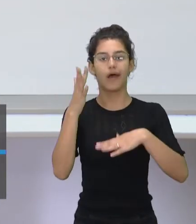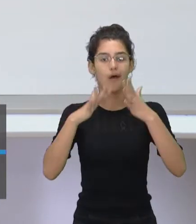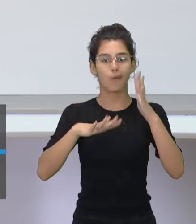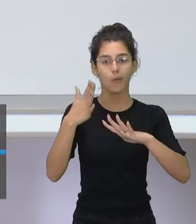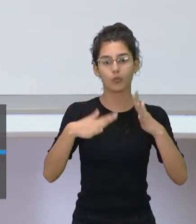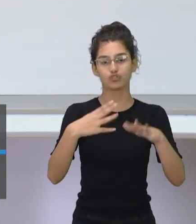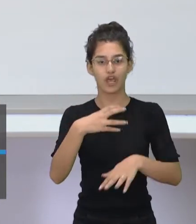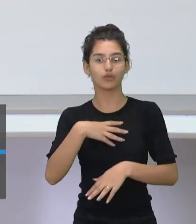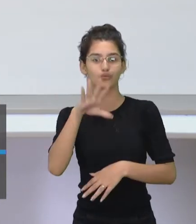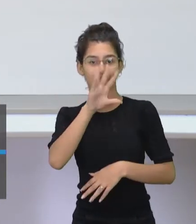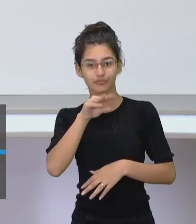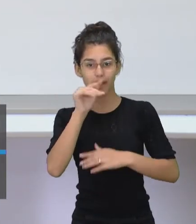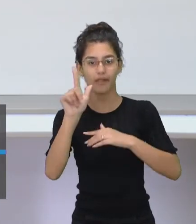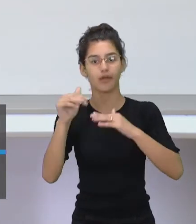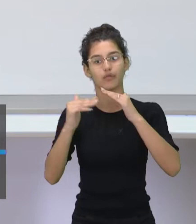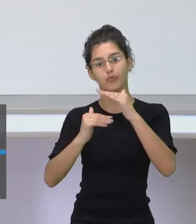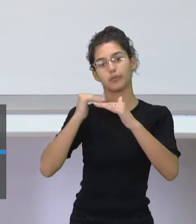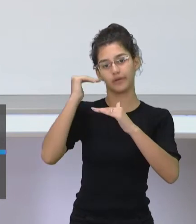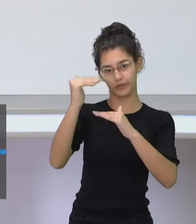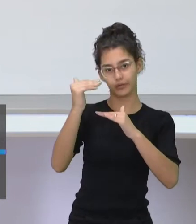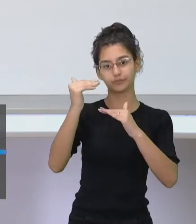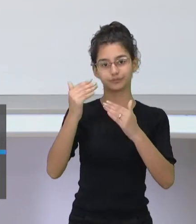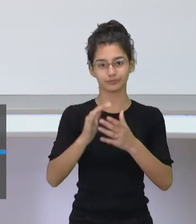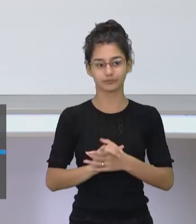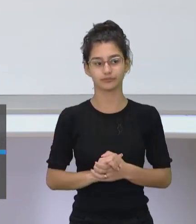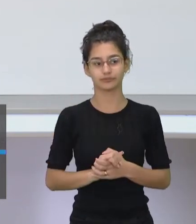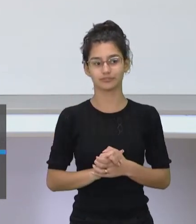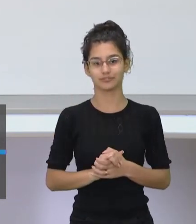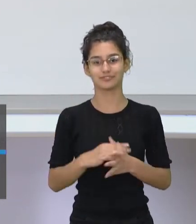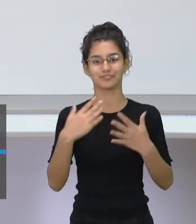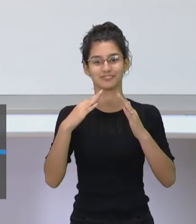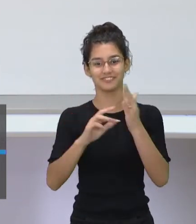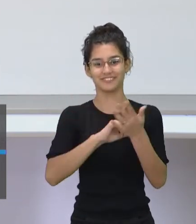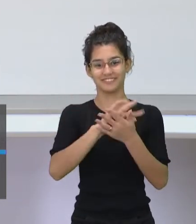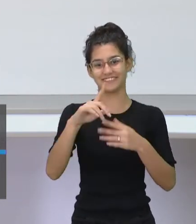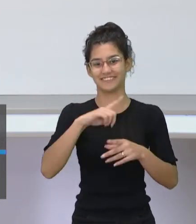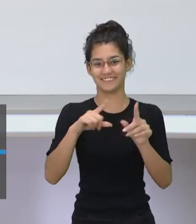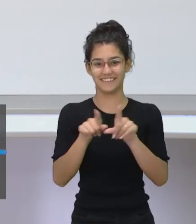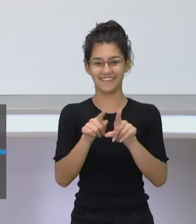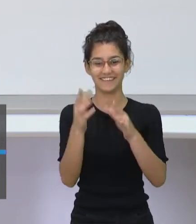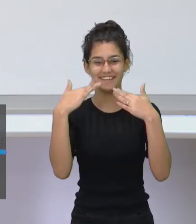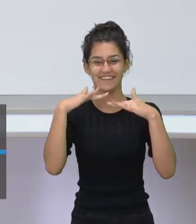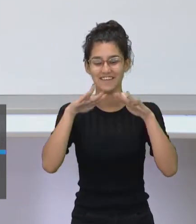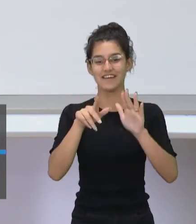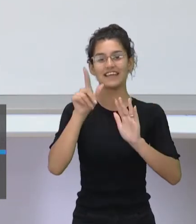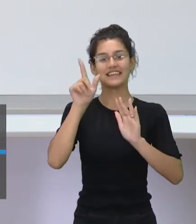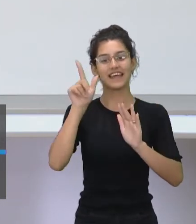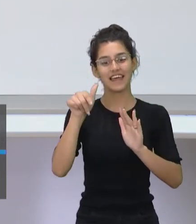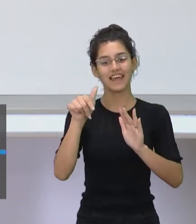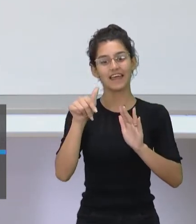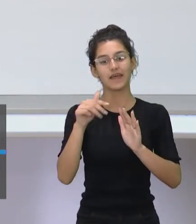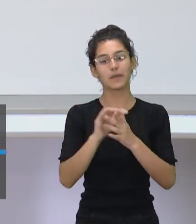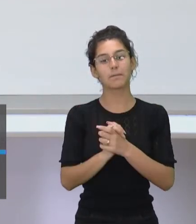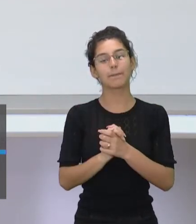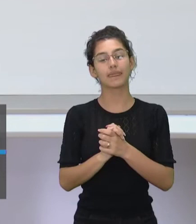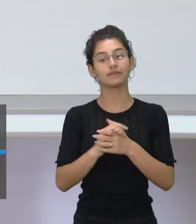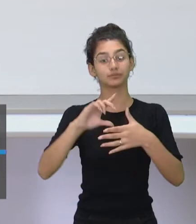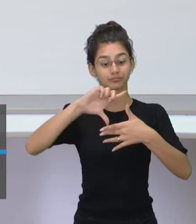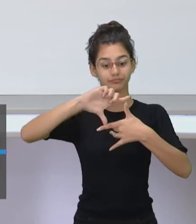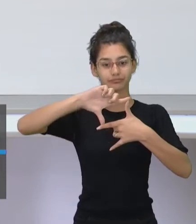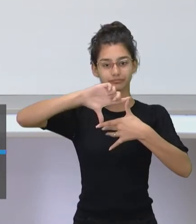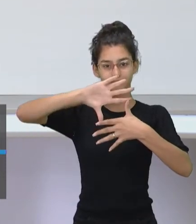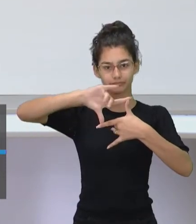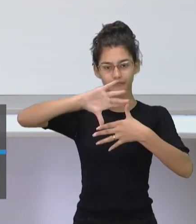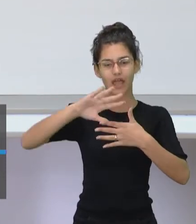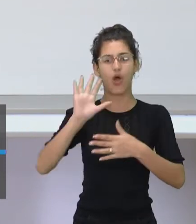sotaques são superiores a outros, né? E por aí vai. Mas né, esse etnocentrismo, ele acontece